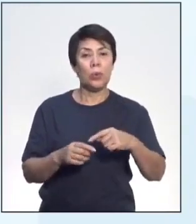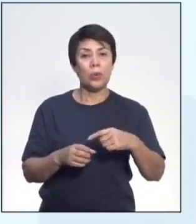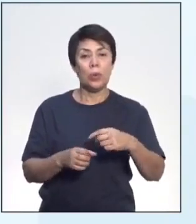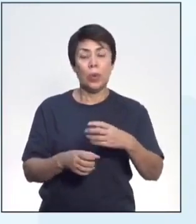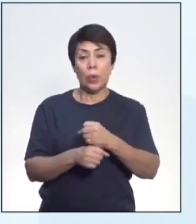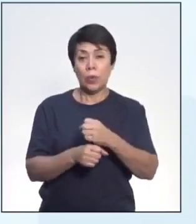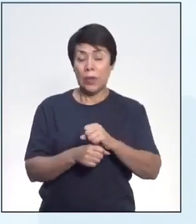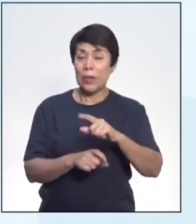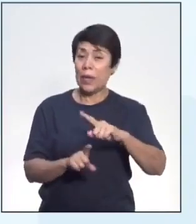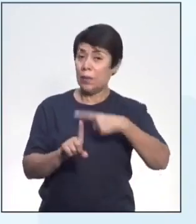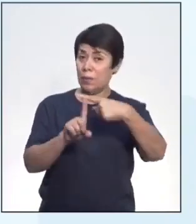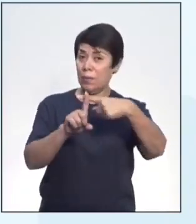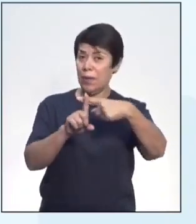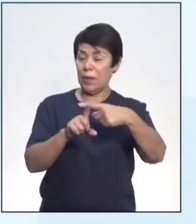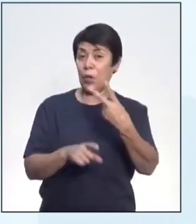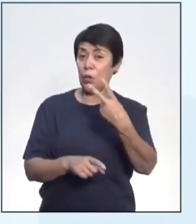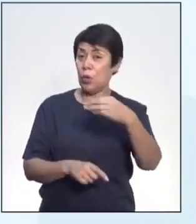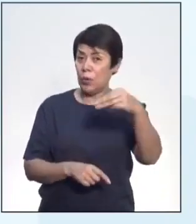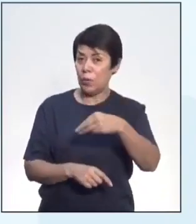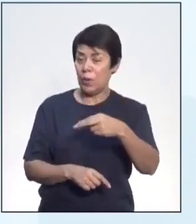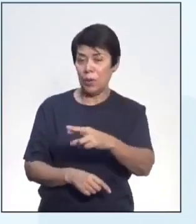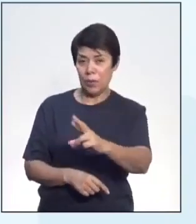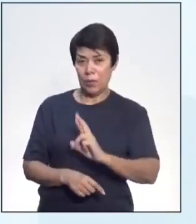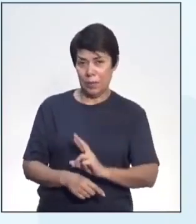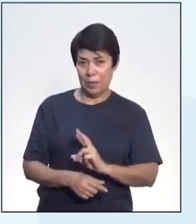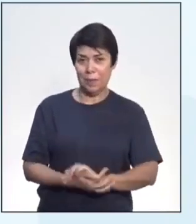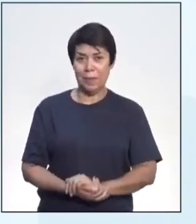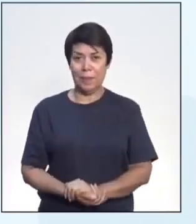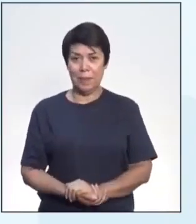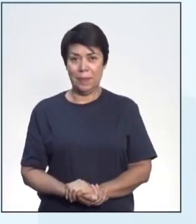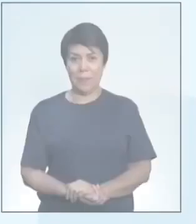2 minutinhos para vocês responderem essa questão para mim. Vamos lá?